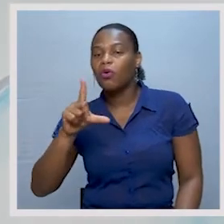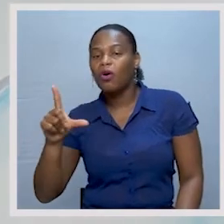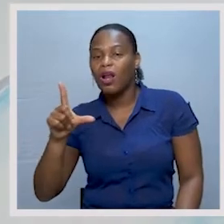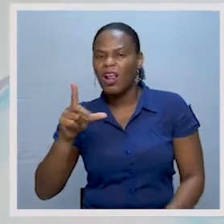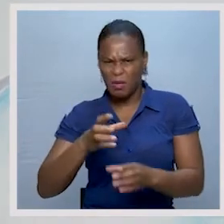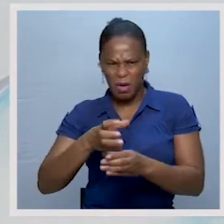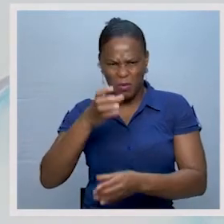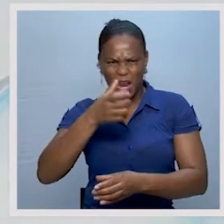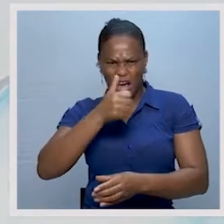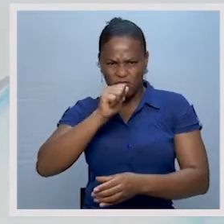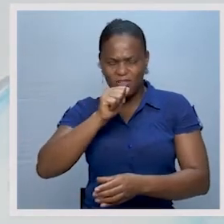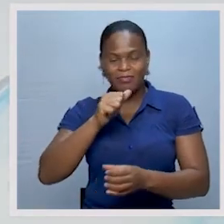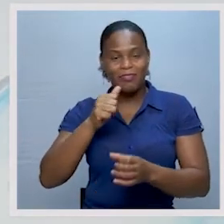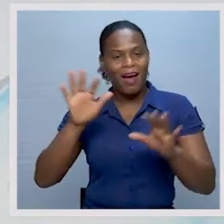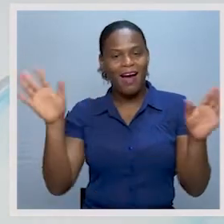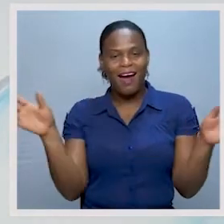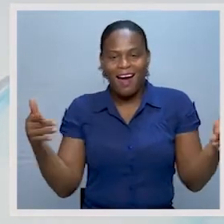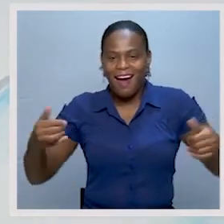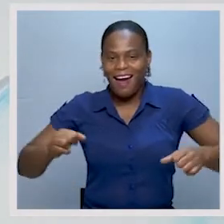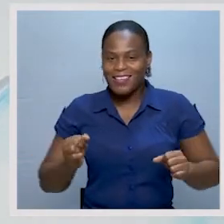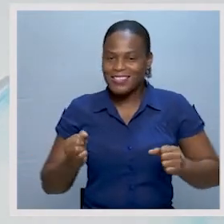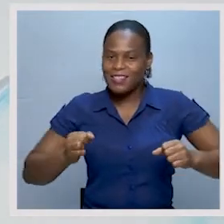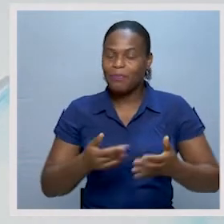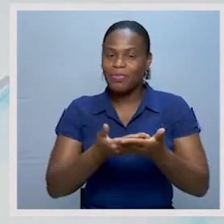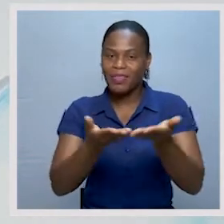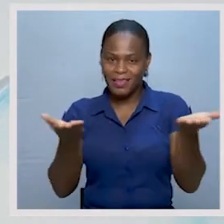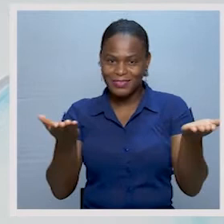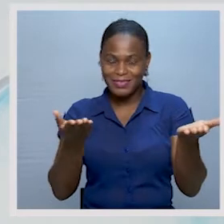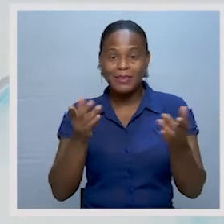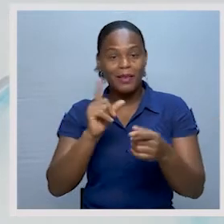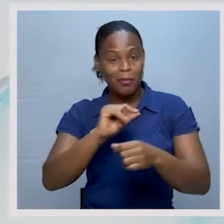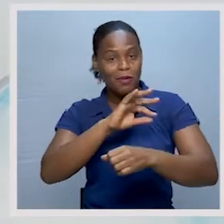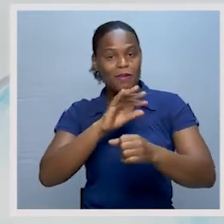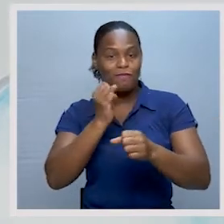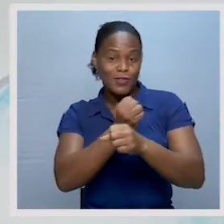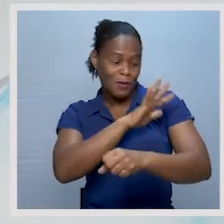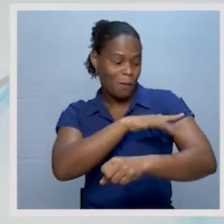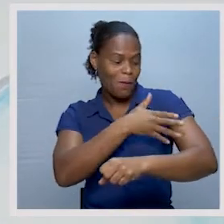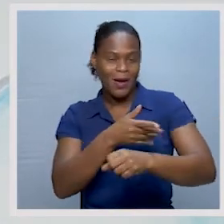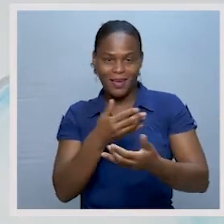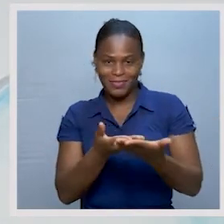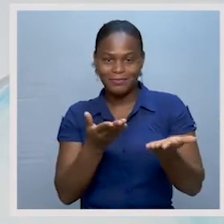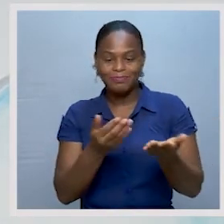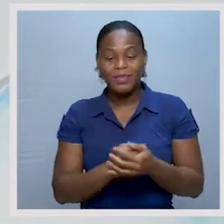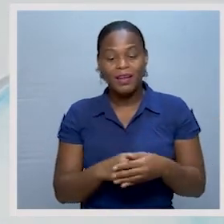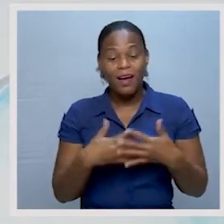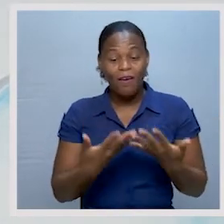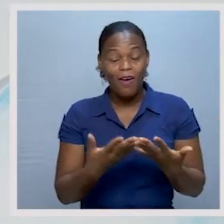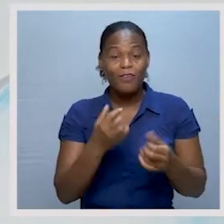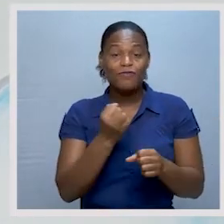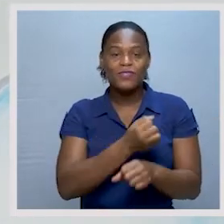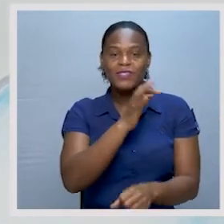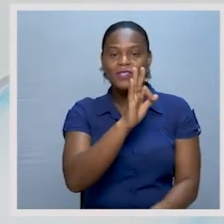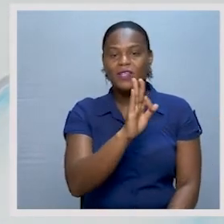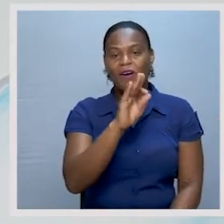Aqui também encontramos a função poética. Vamos continuar? Função fática. Estão a